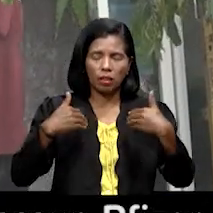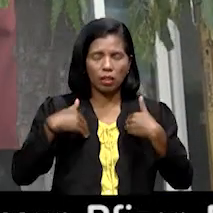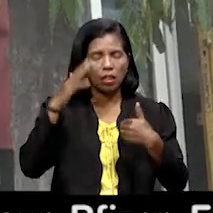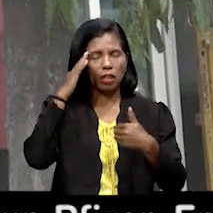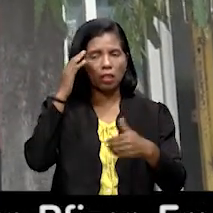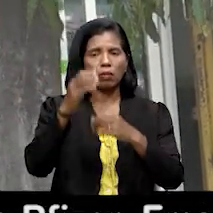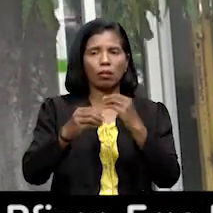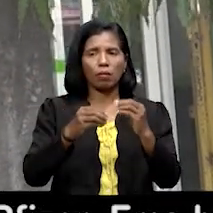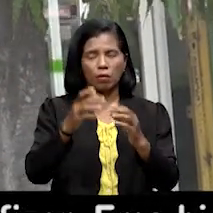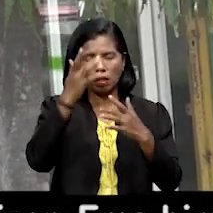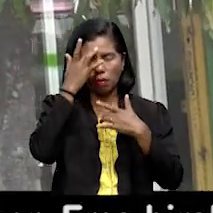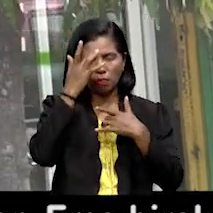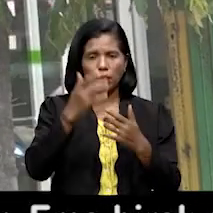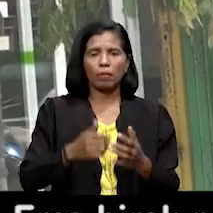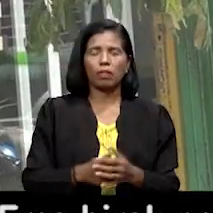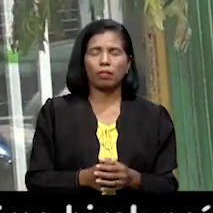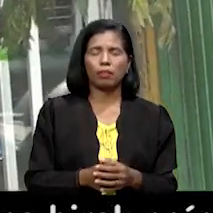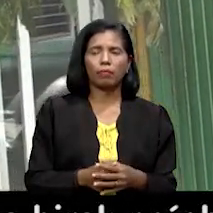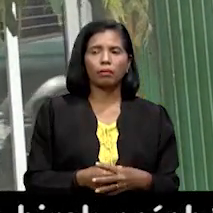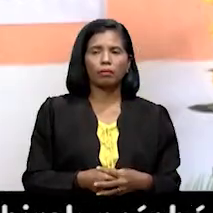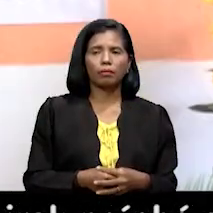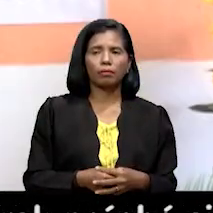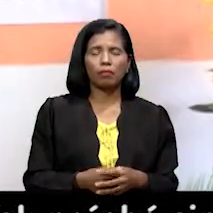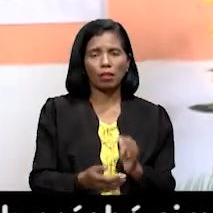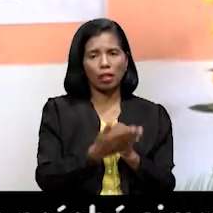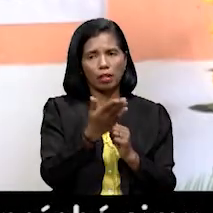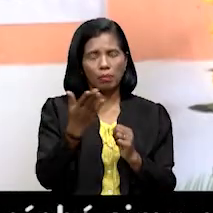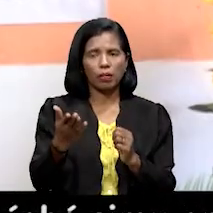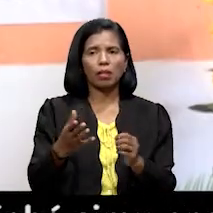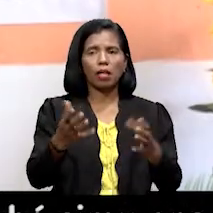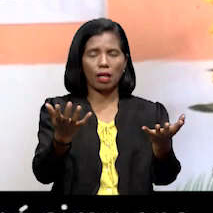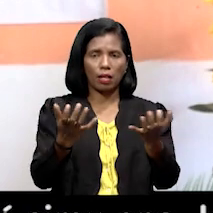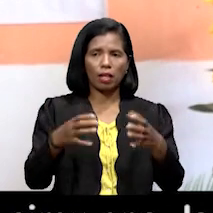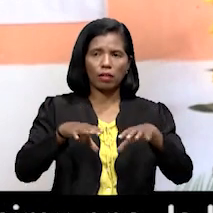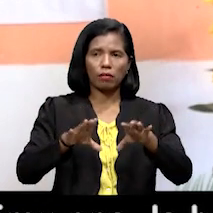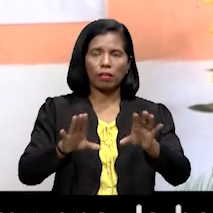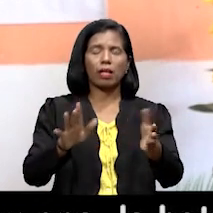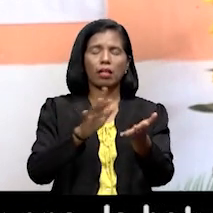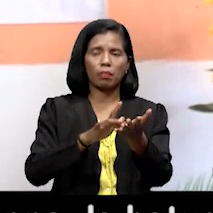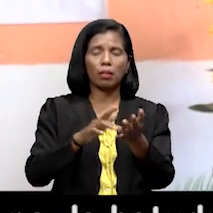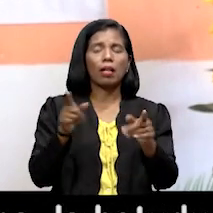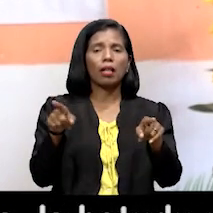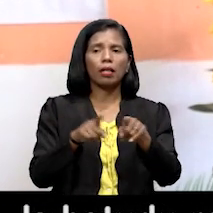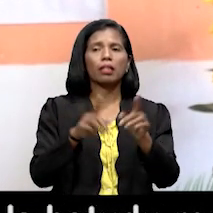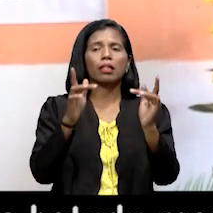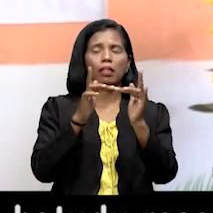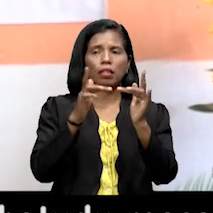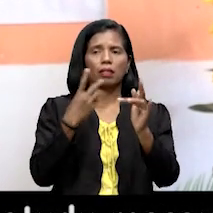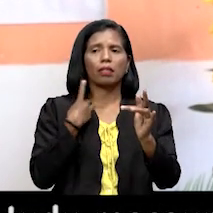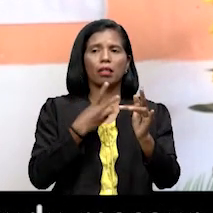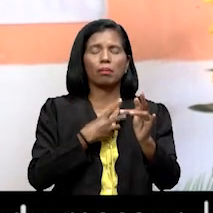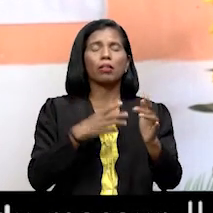moro refere. Saita bot sira hakara fang ai moruk ba hanesa online ami mos encontro